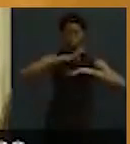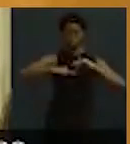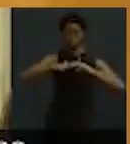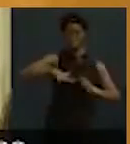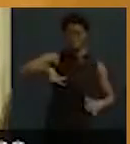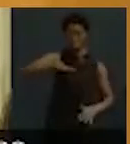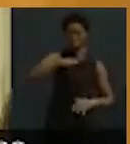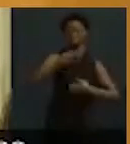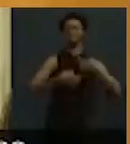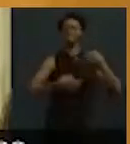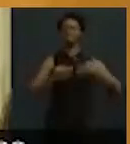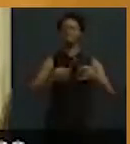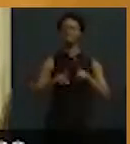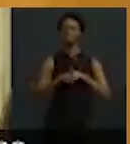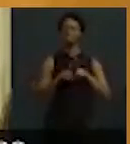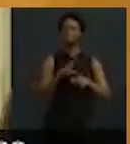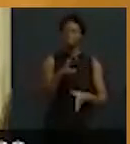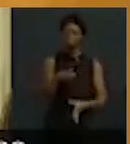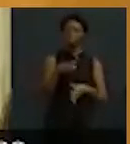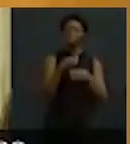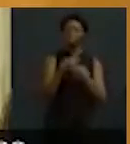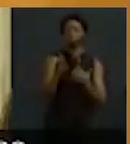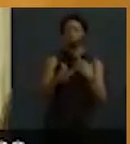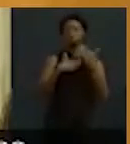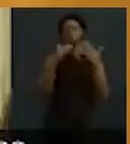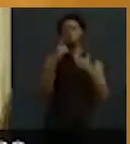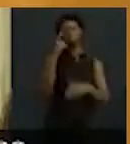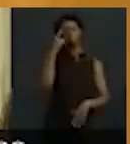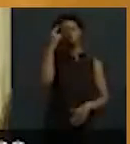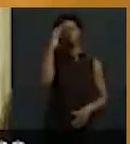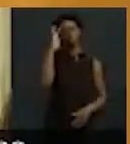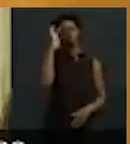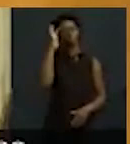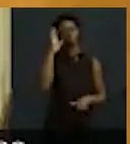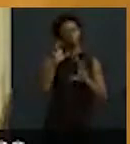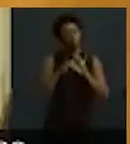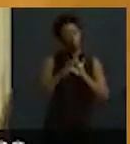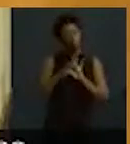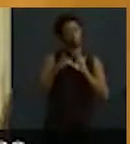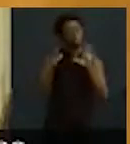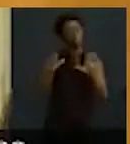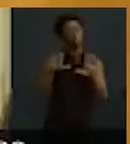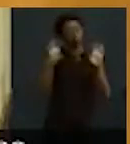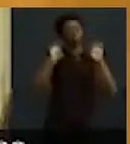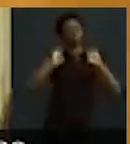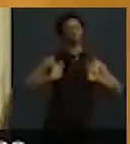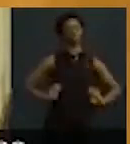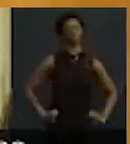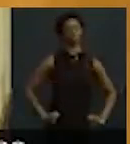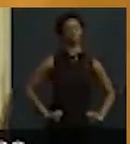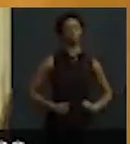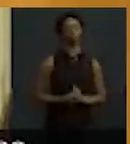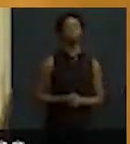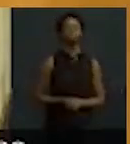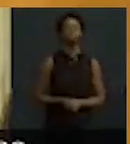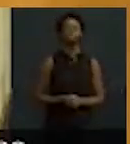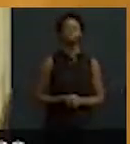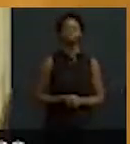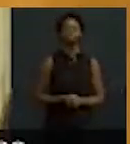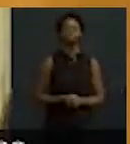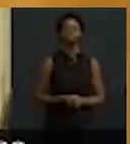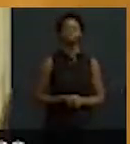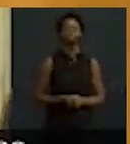colabora para o desenvolvimento do pensamento crítico, livre e ético. Desde o alvorecer